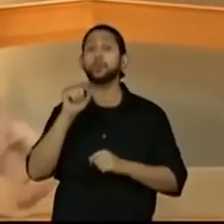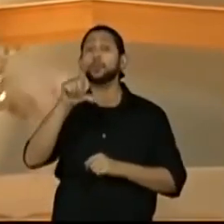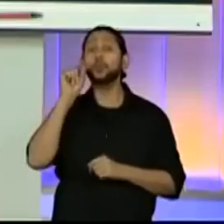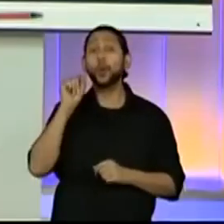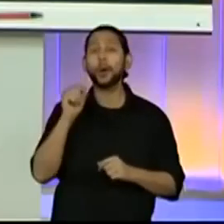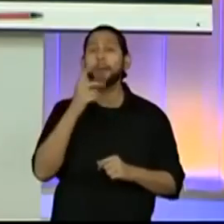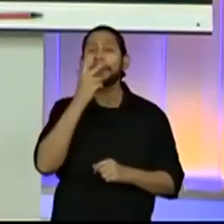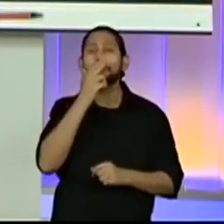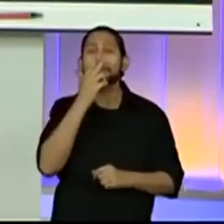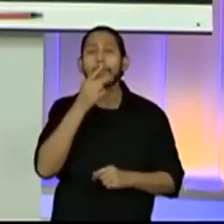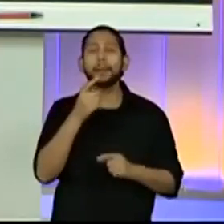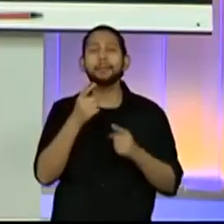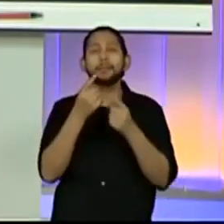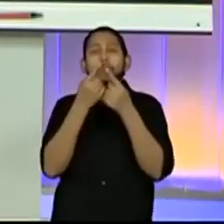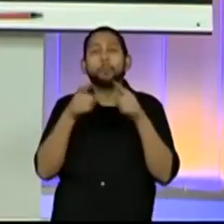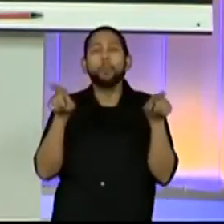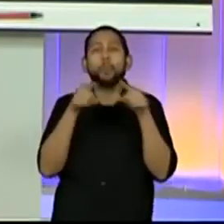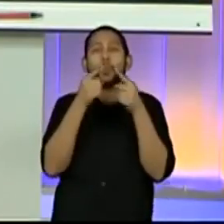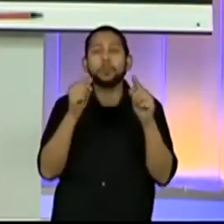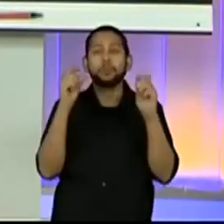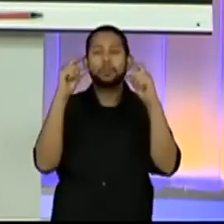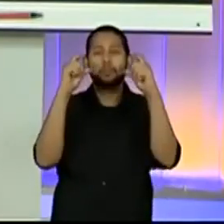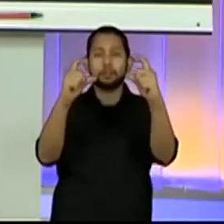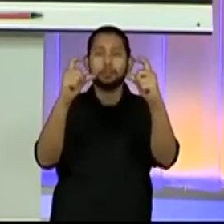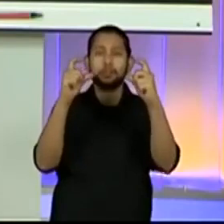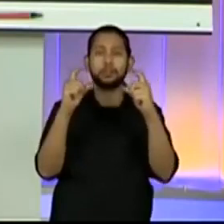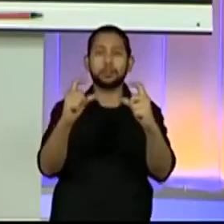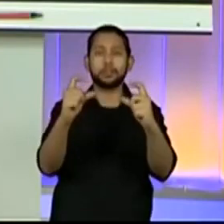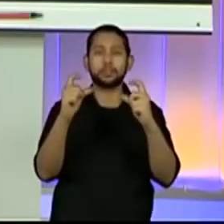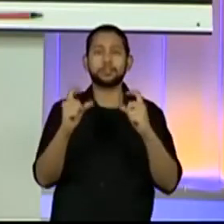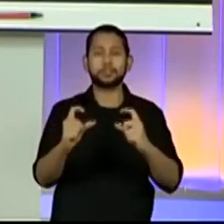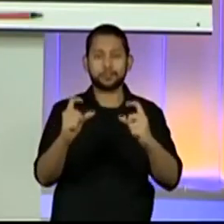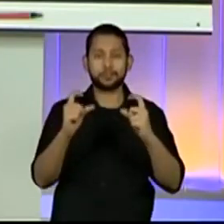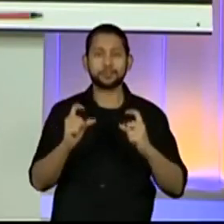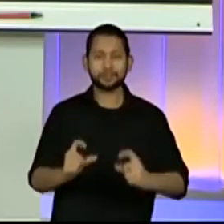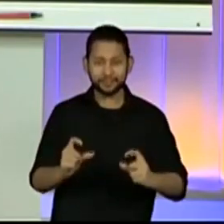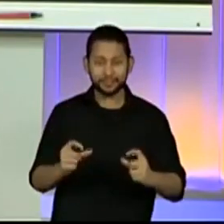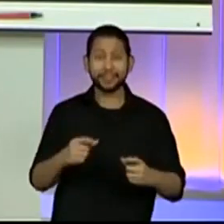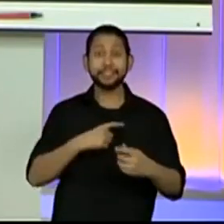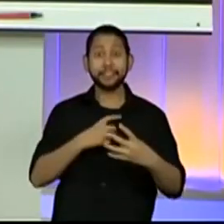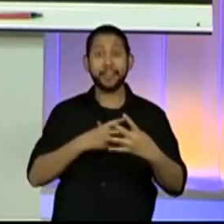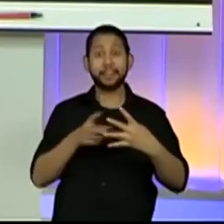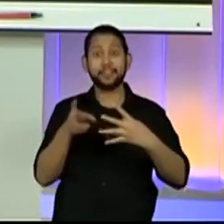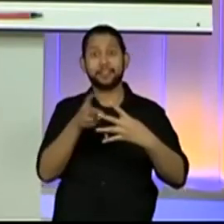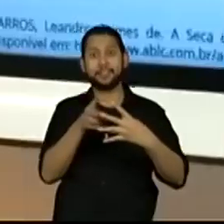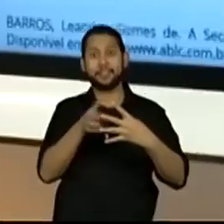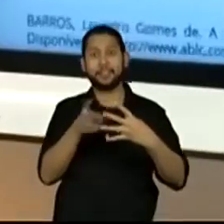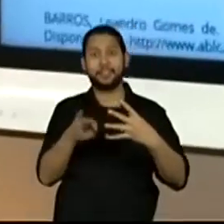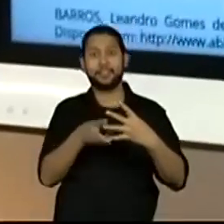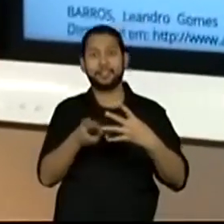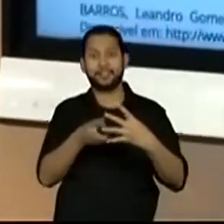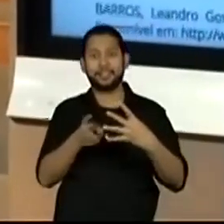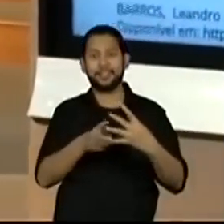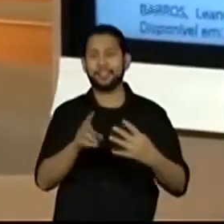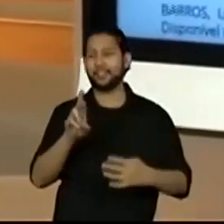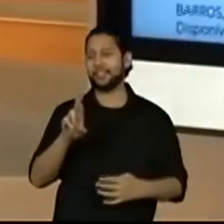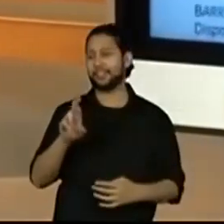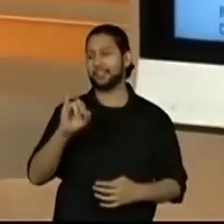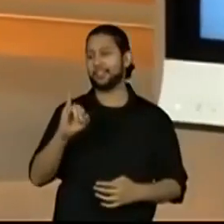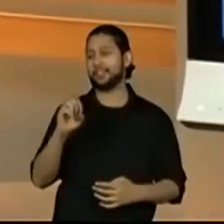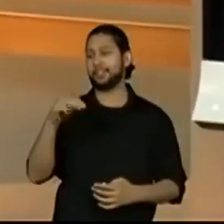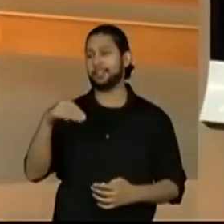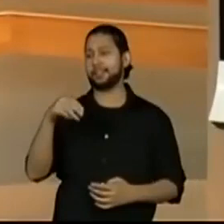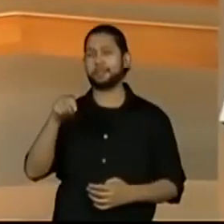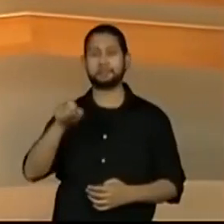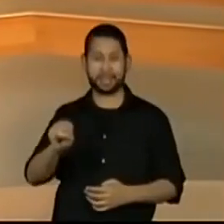da musicalidade, das nuances e da rima que compõe, né? As suas estrofes,